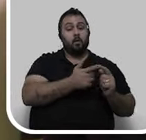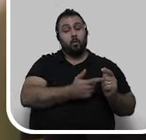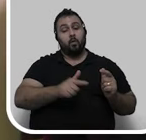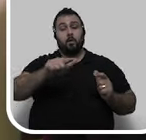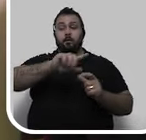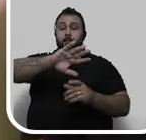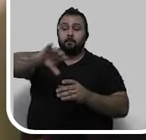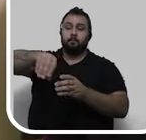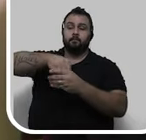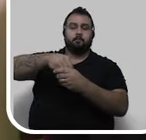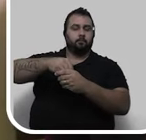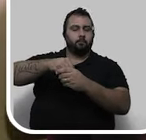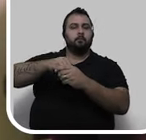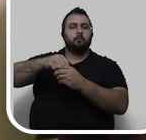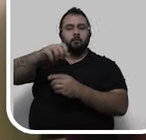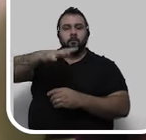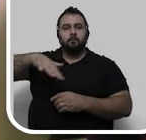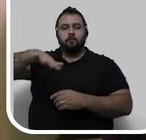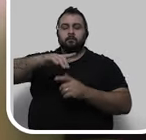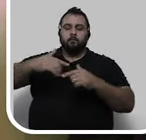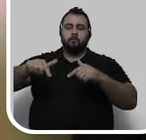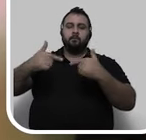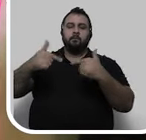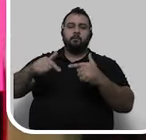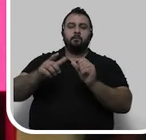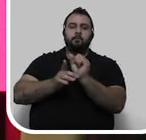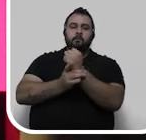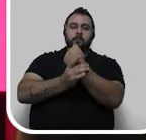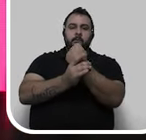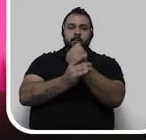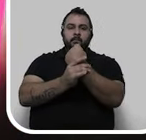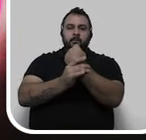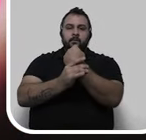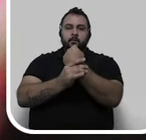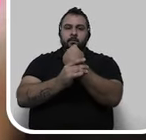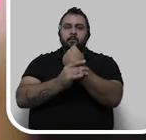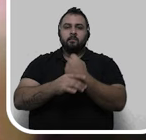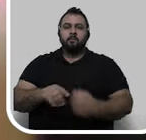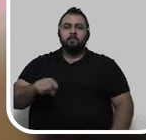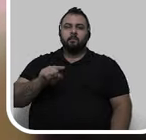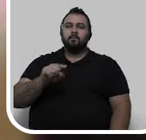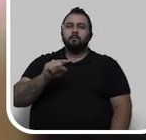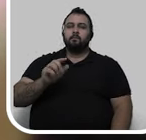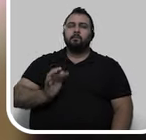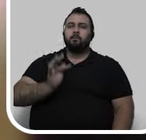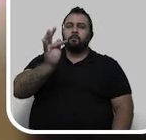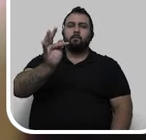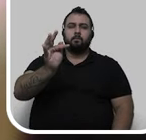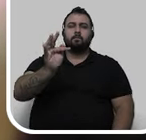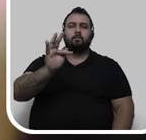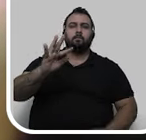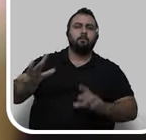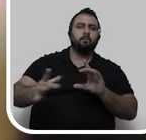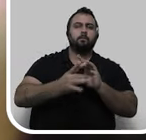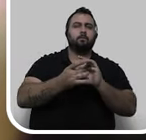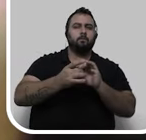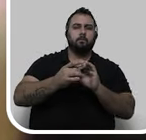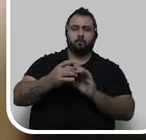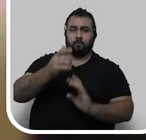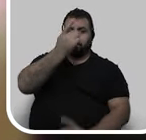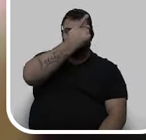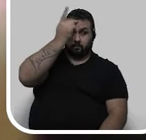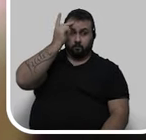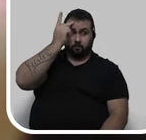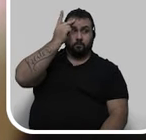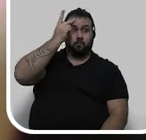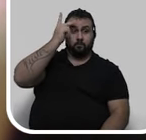do mercado de segurança. Para completar, eu acho que o futuro é uma combinação de homem e máquina. A gente está